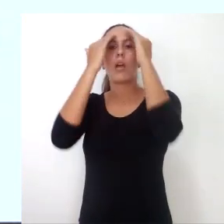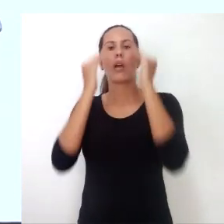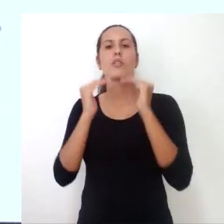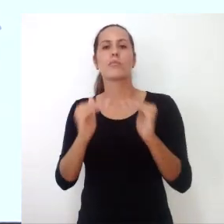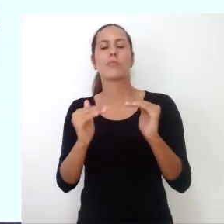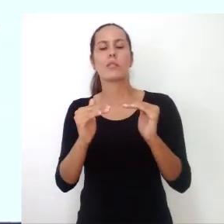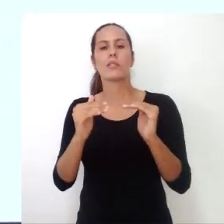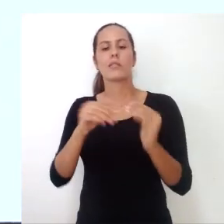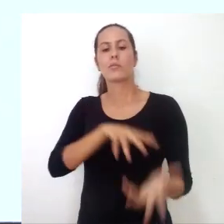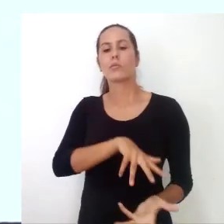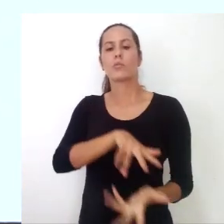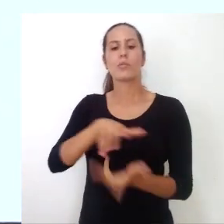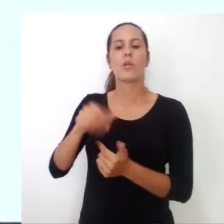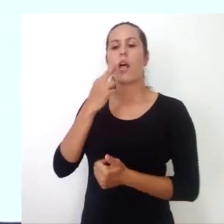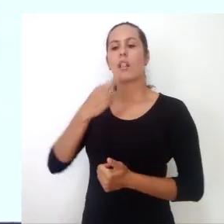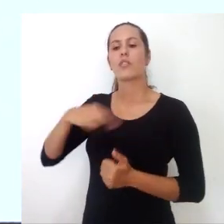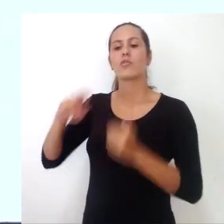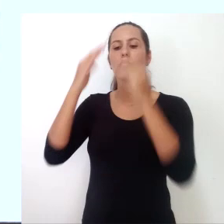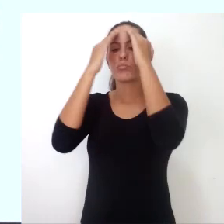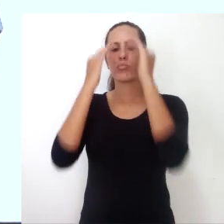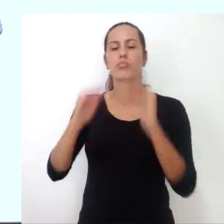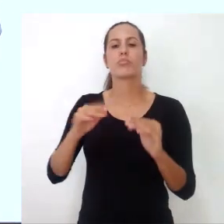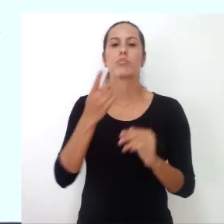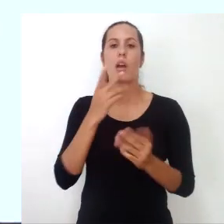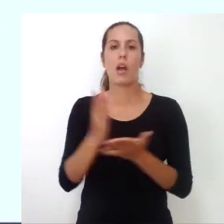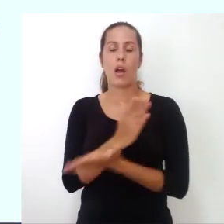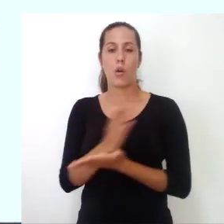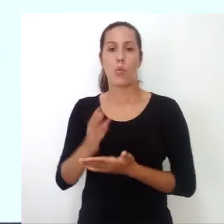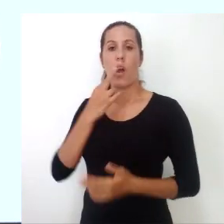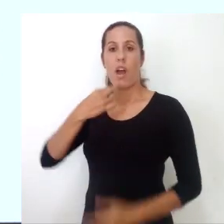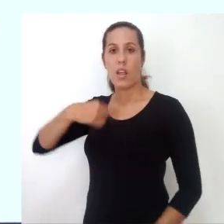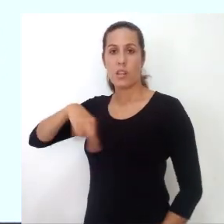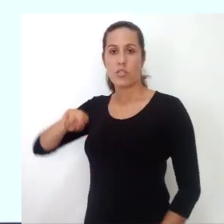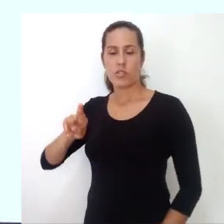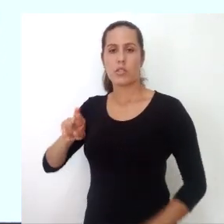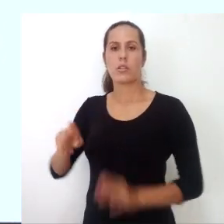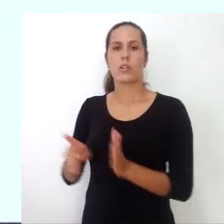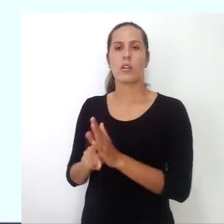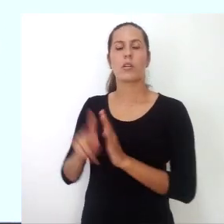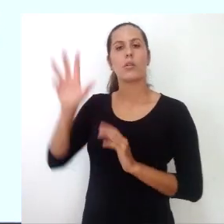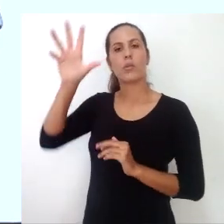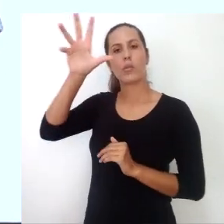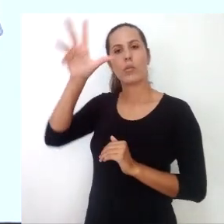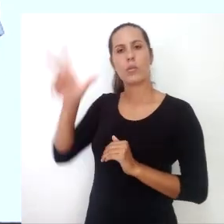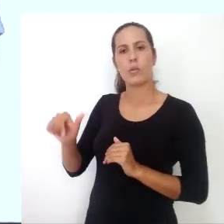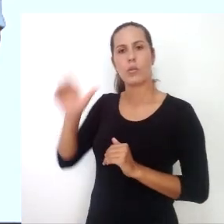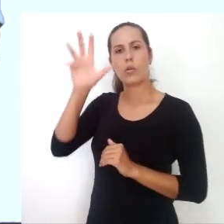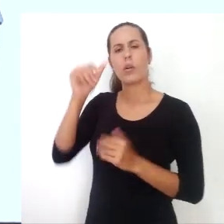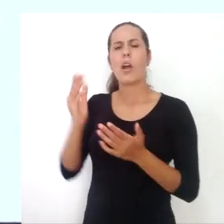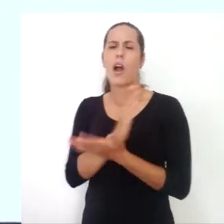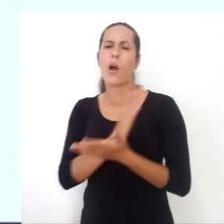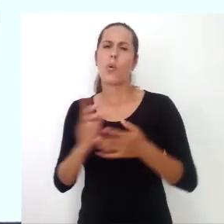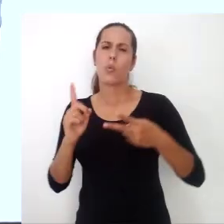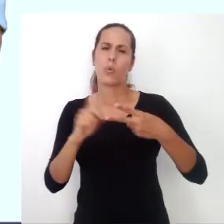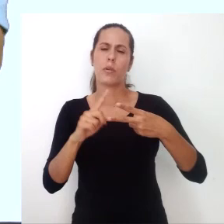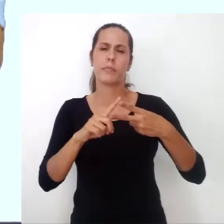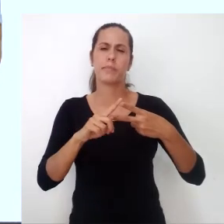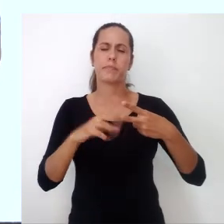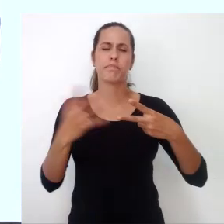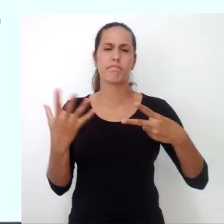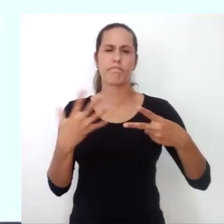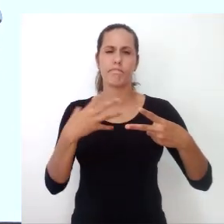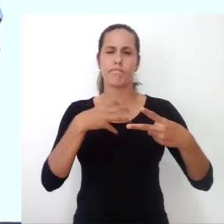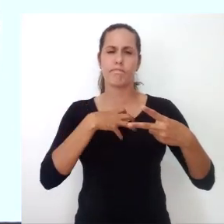As religiões, um exemplo, de matrizes africanas, denominadas afro-brasileiras, entre elas a Umbanda e